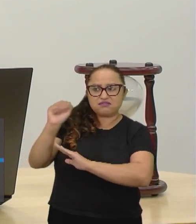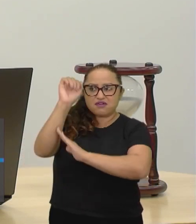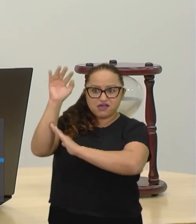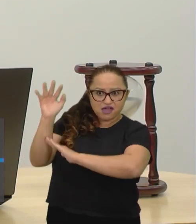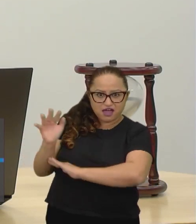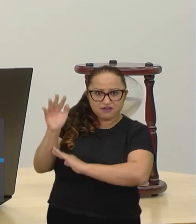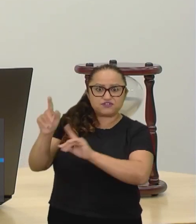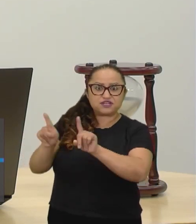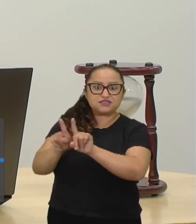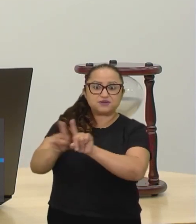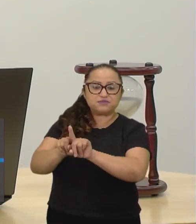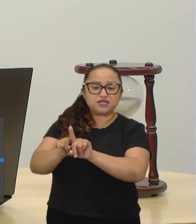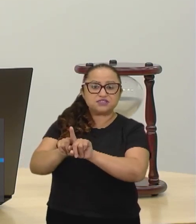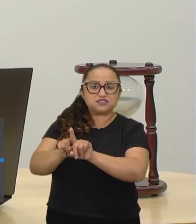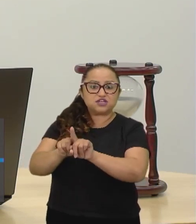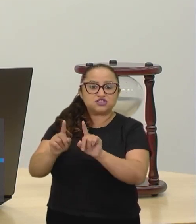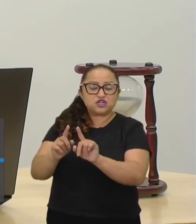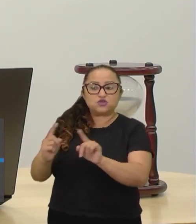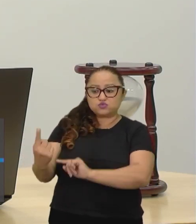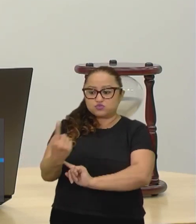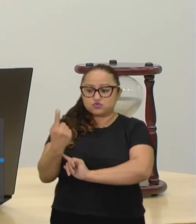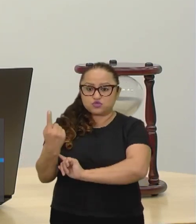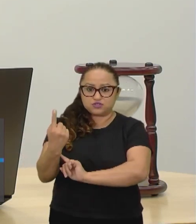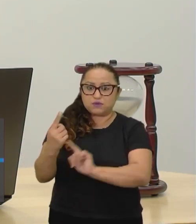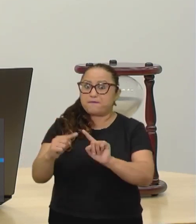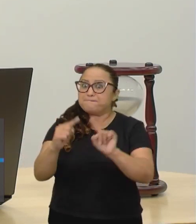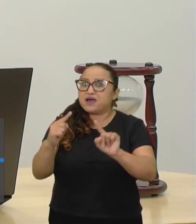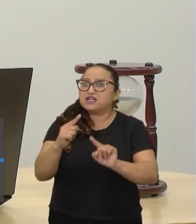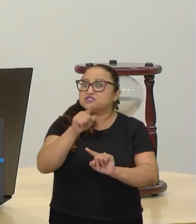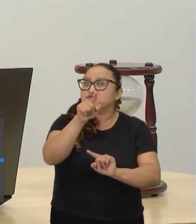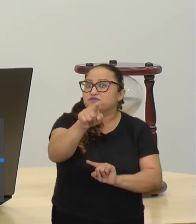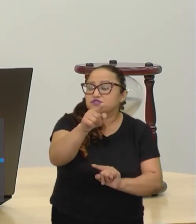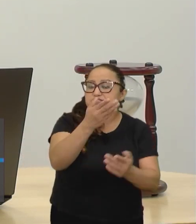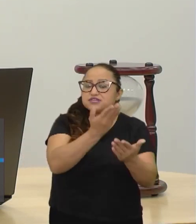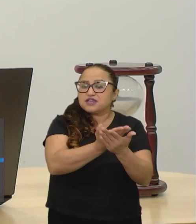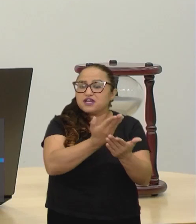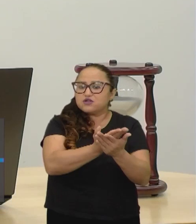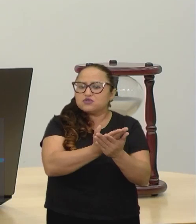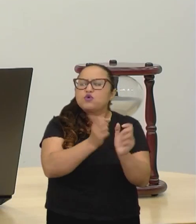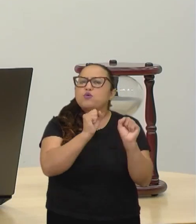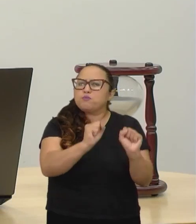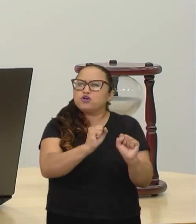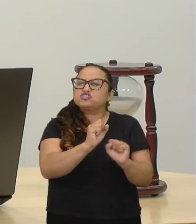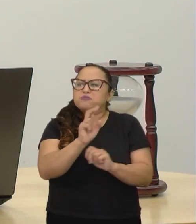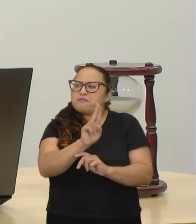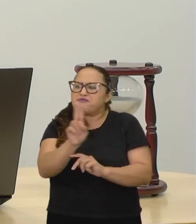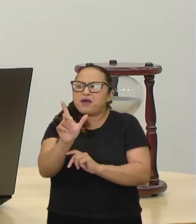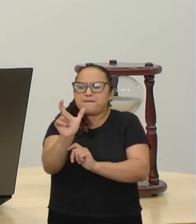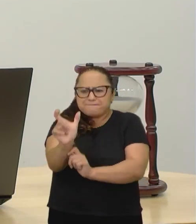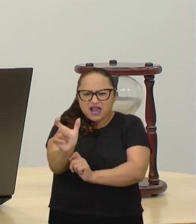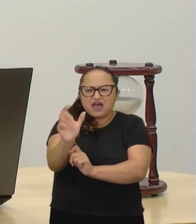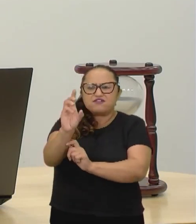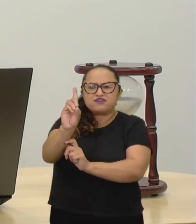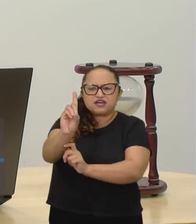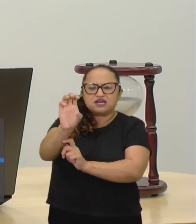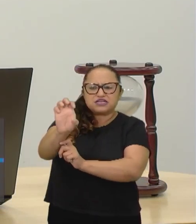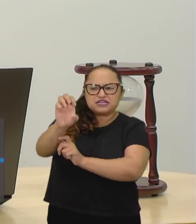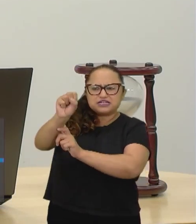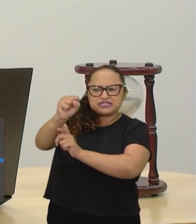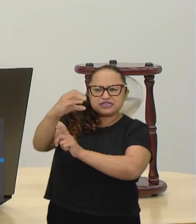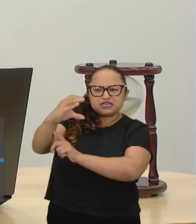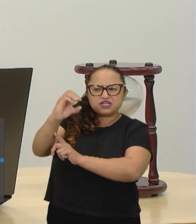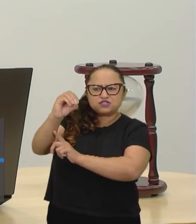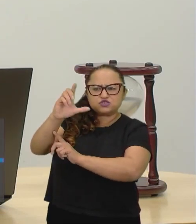independência. Mas, você, aluno, é possível que você veja aí como descolonização da Ásia e da África, está